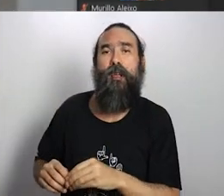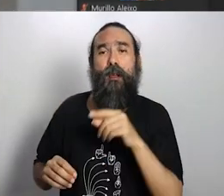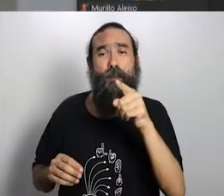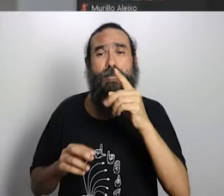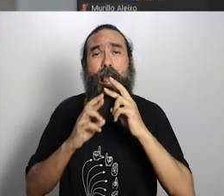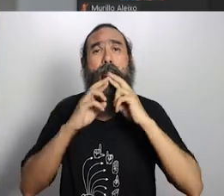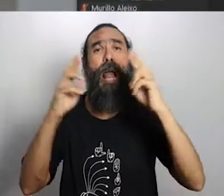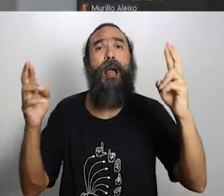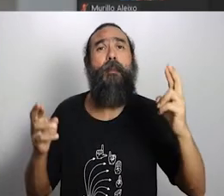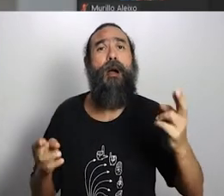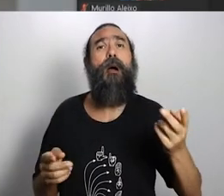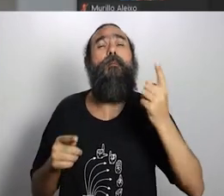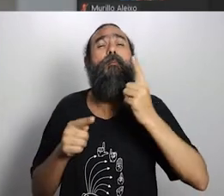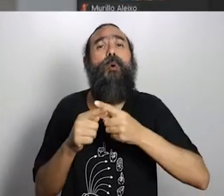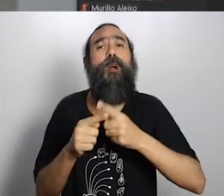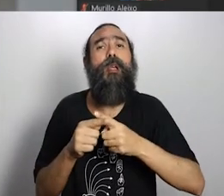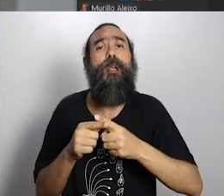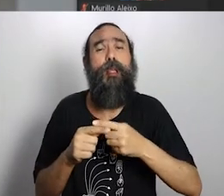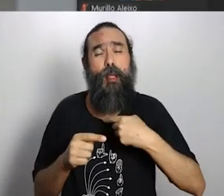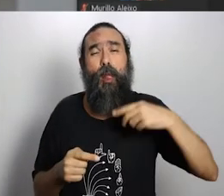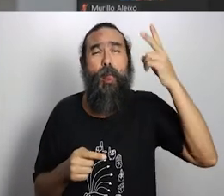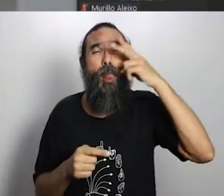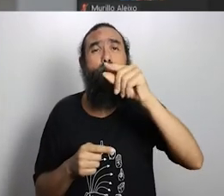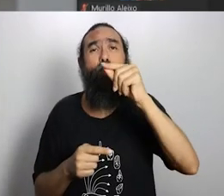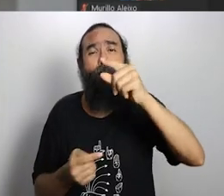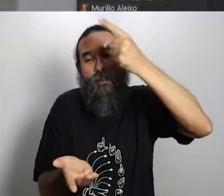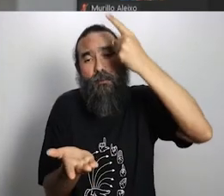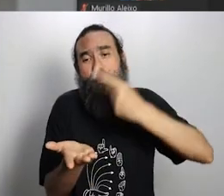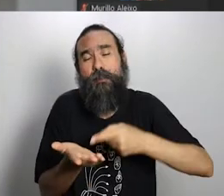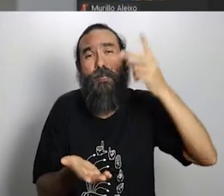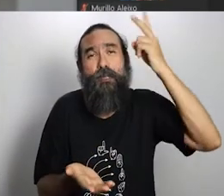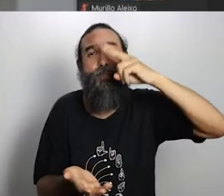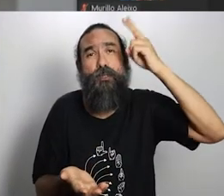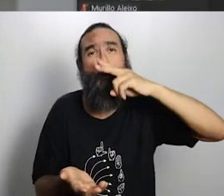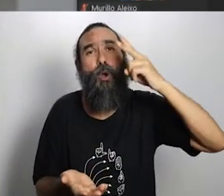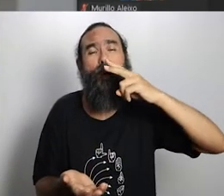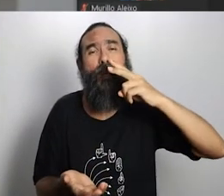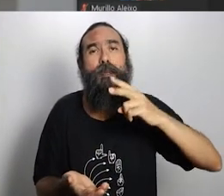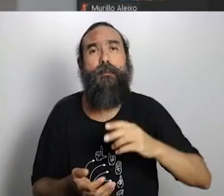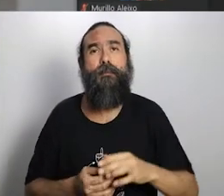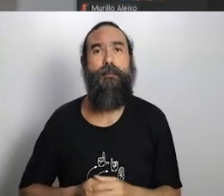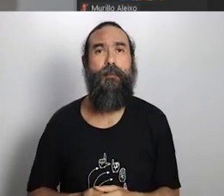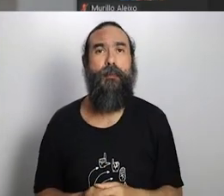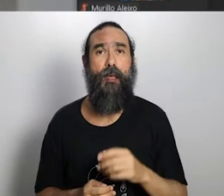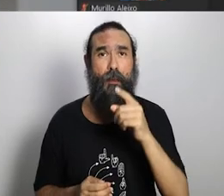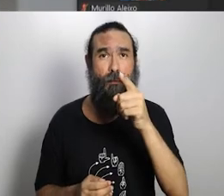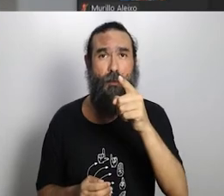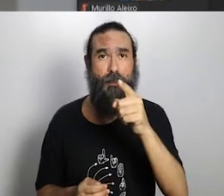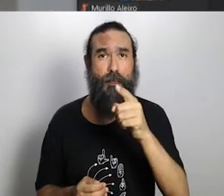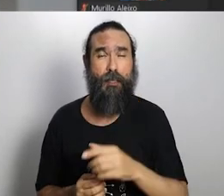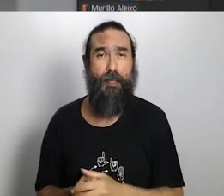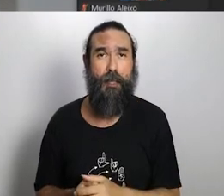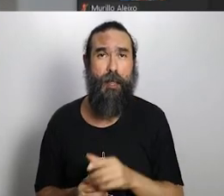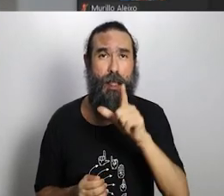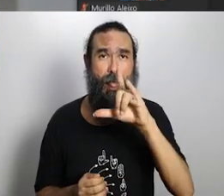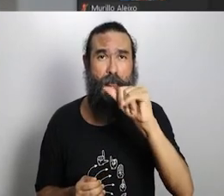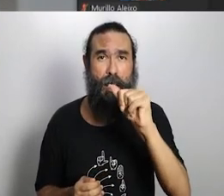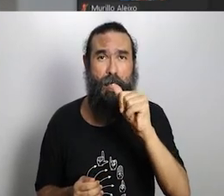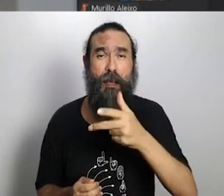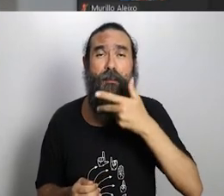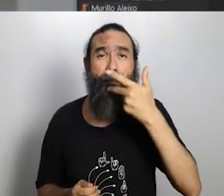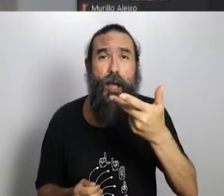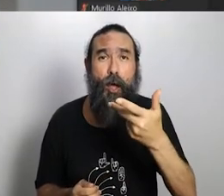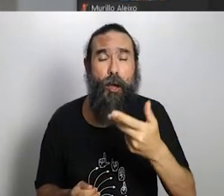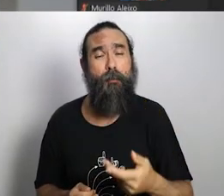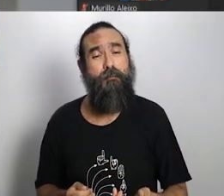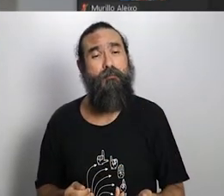E você só falou o seguinte, eu não recebo meu cachê, demora muito. Eles acharam ruim você falar sobre isso.